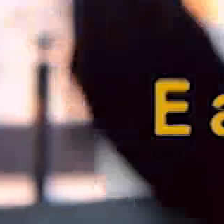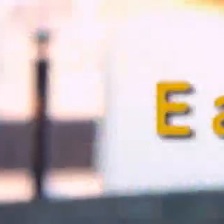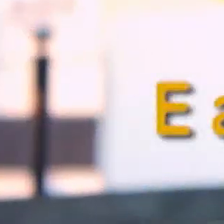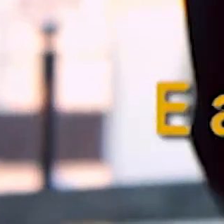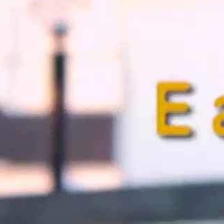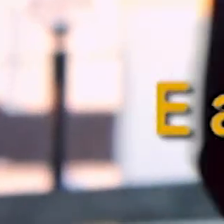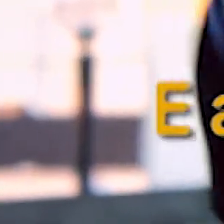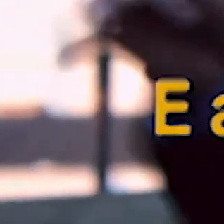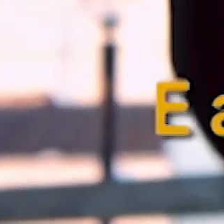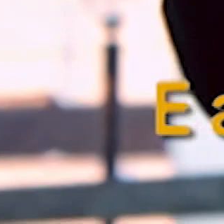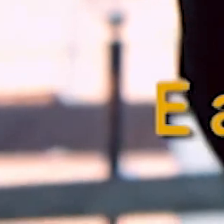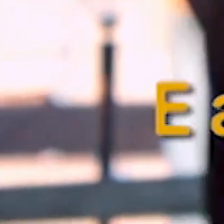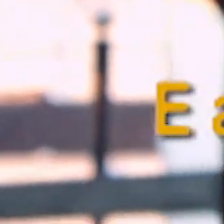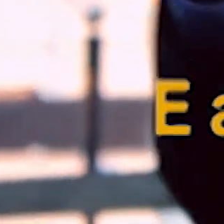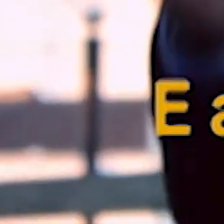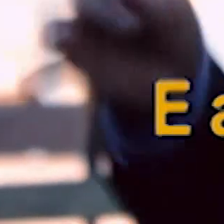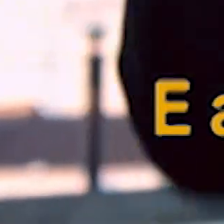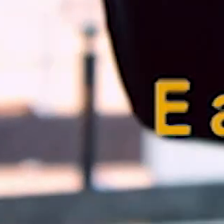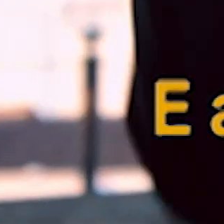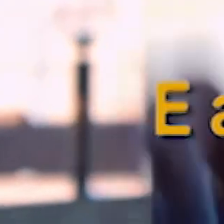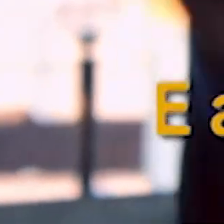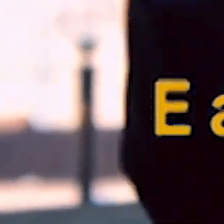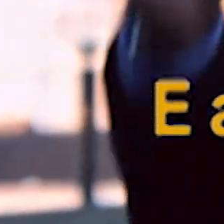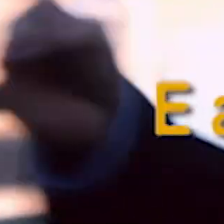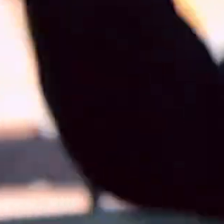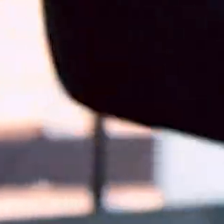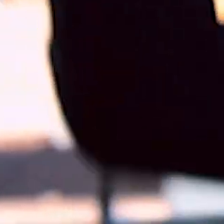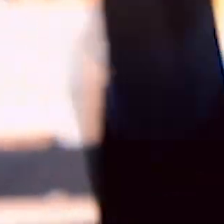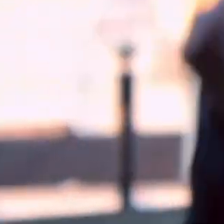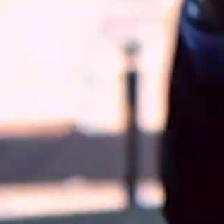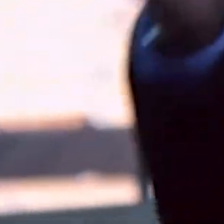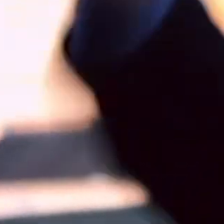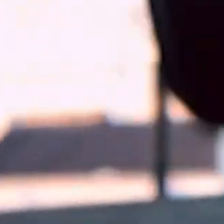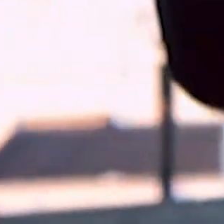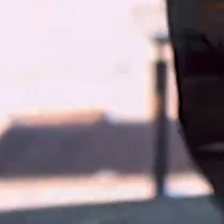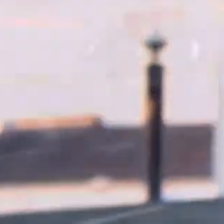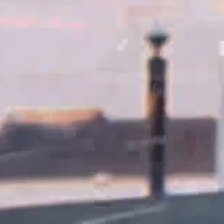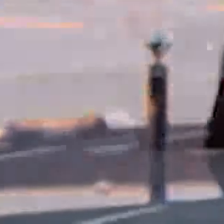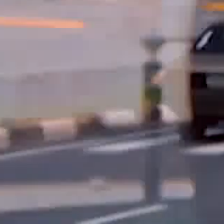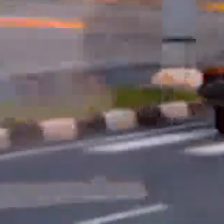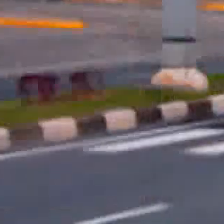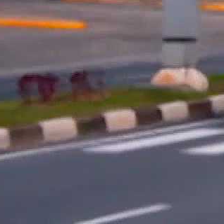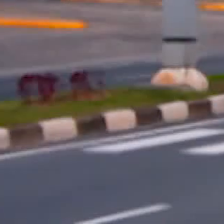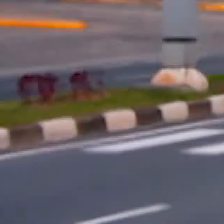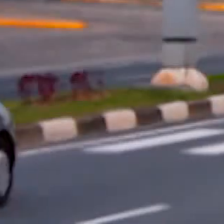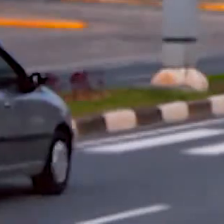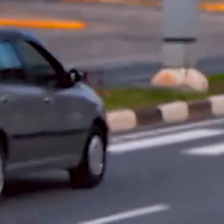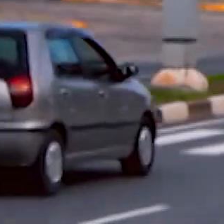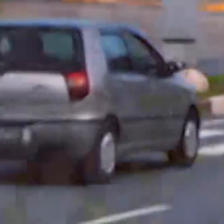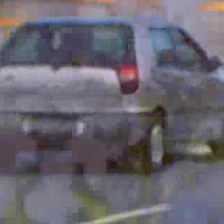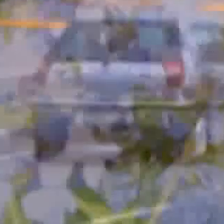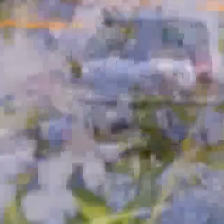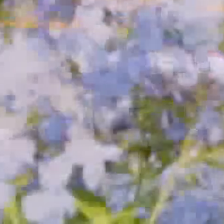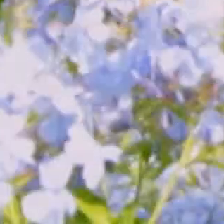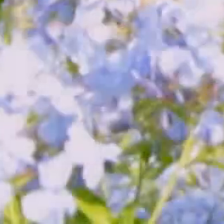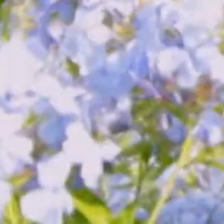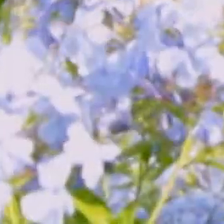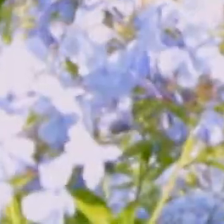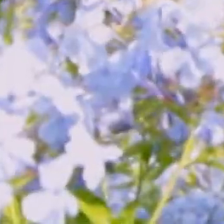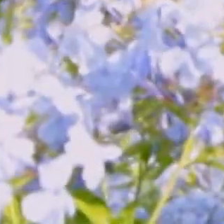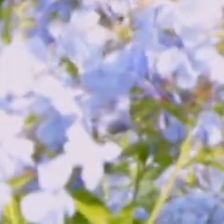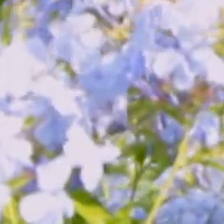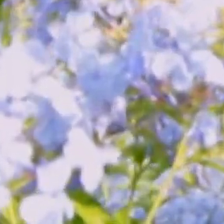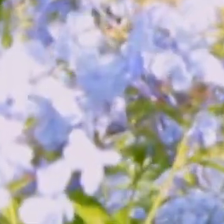e a tua alma é um sonho brilhante pra conduzir teu povo